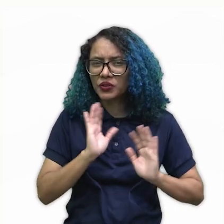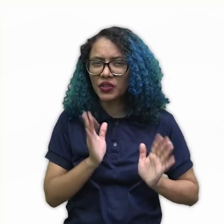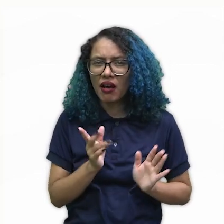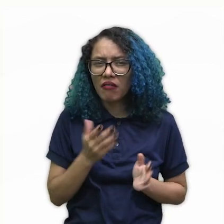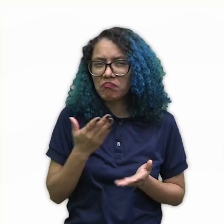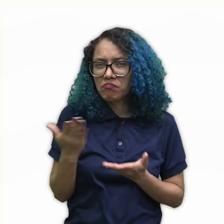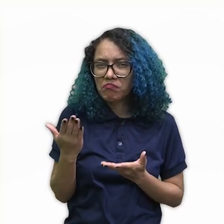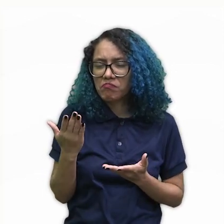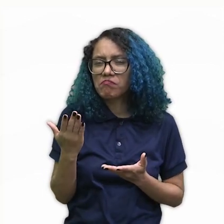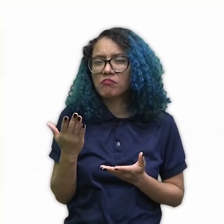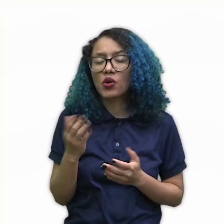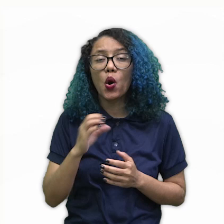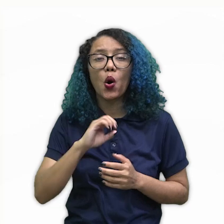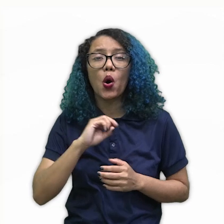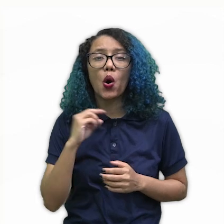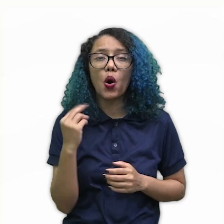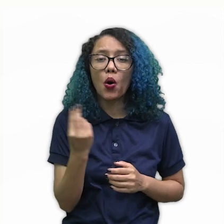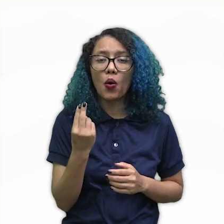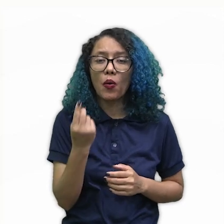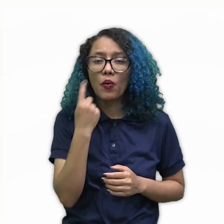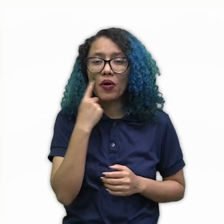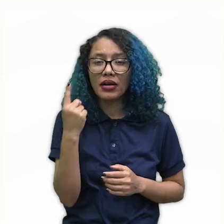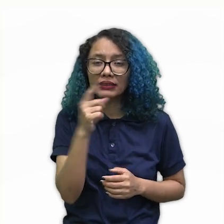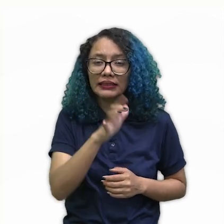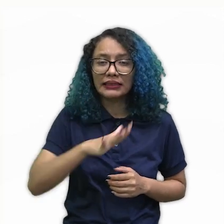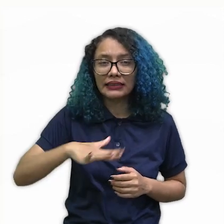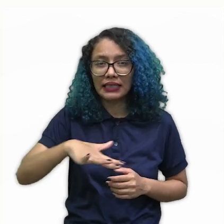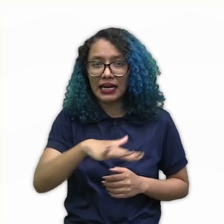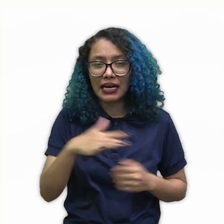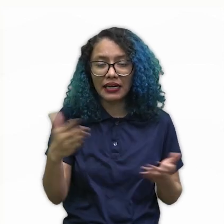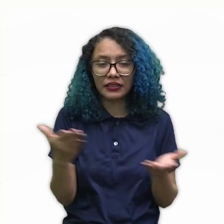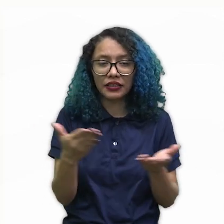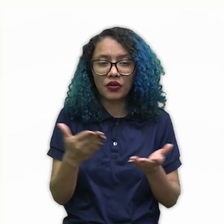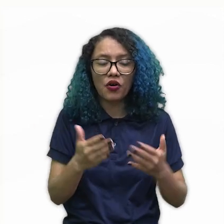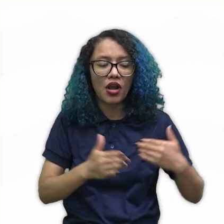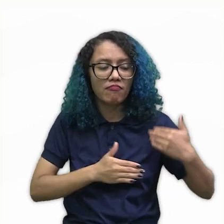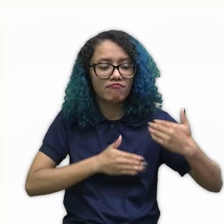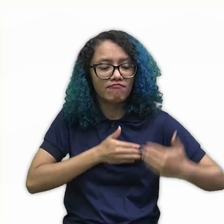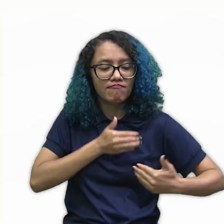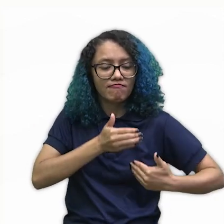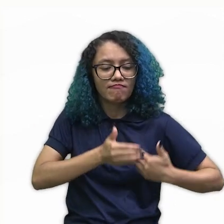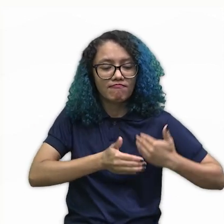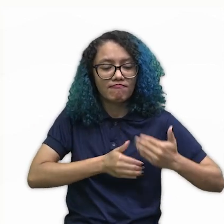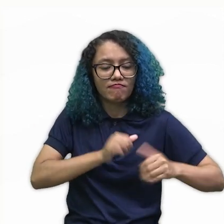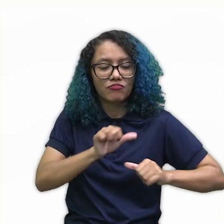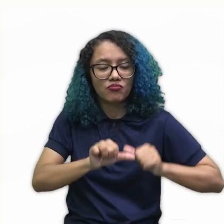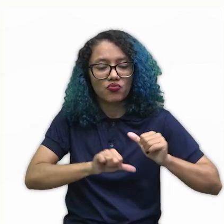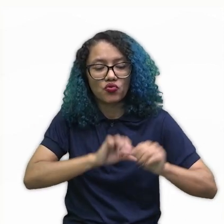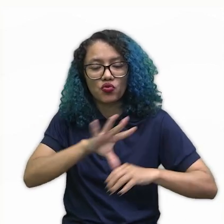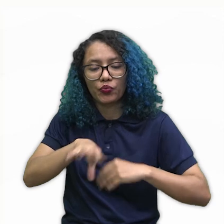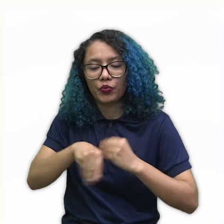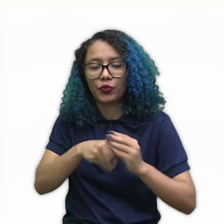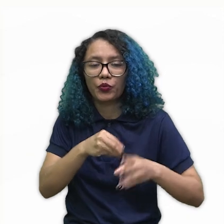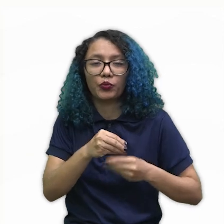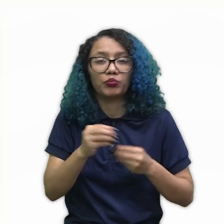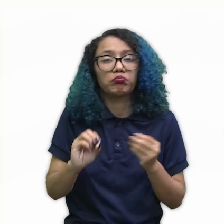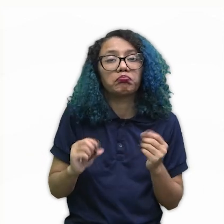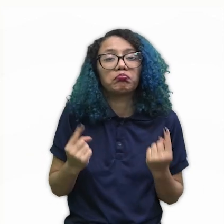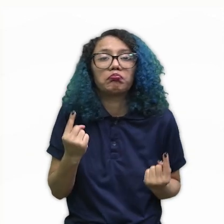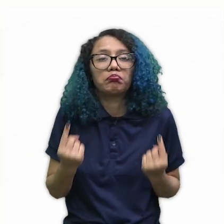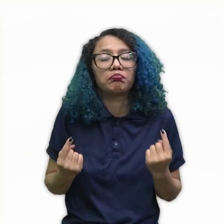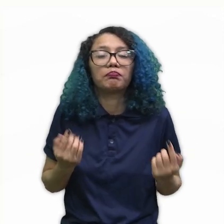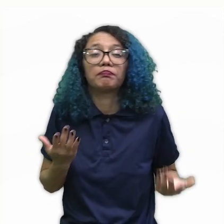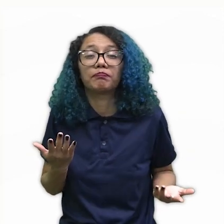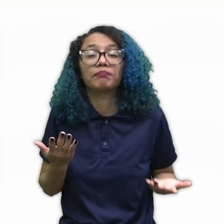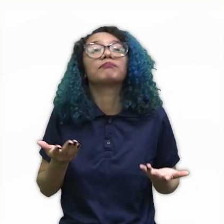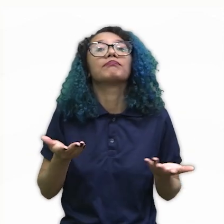desse tamanho aqui? Ou esse território que a gente tem hoje, ele foi sendo formado ao longo dos processos históricos? Bem, é isso que a gente